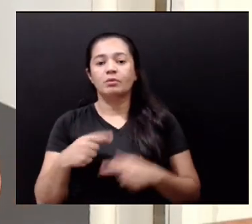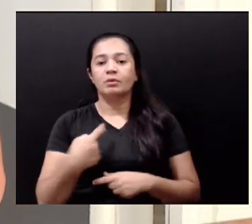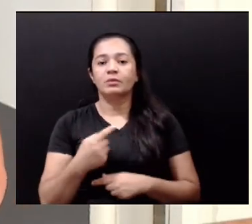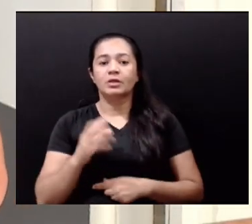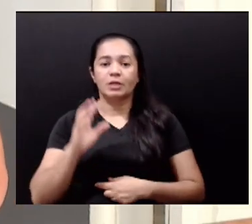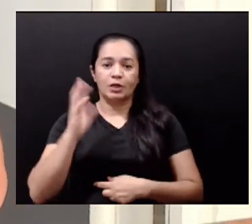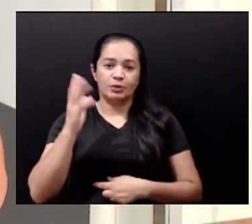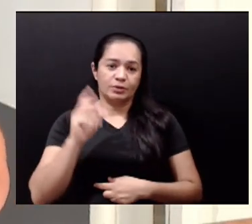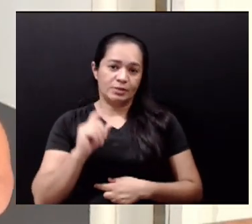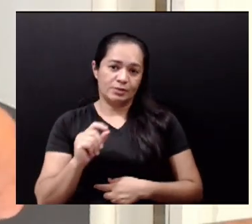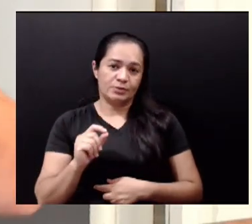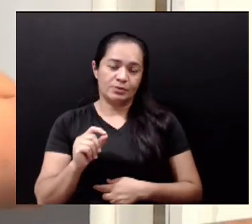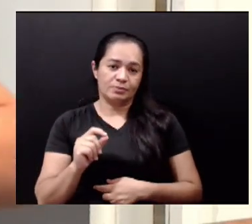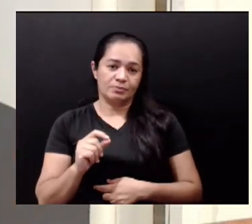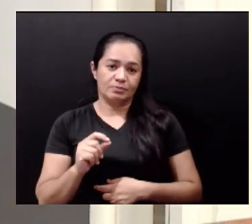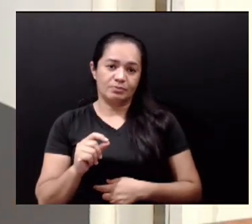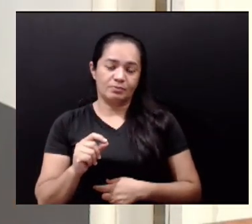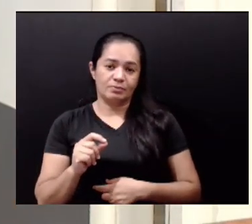políticas, porque